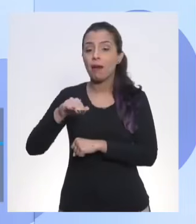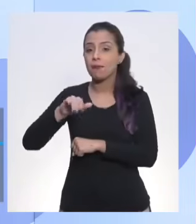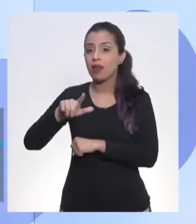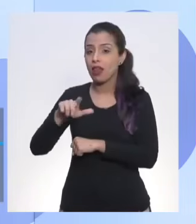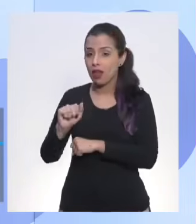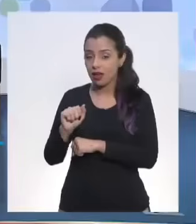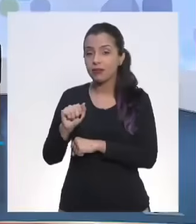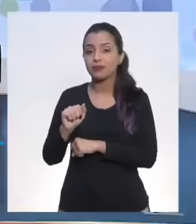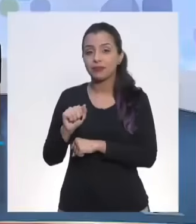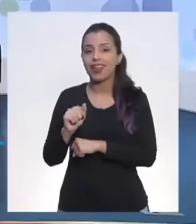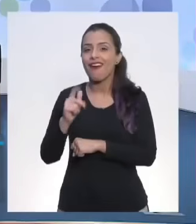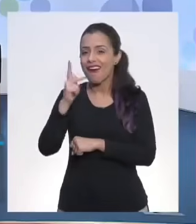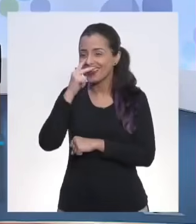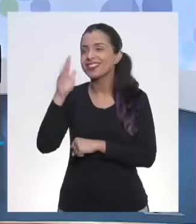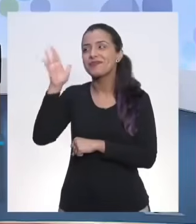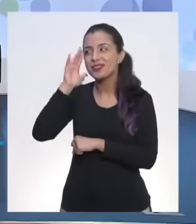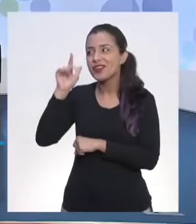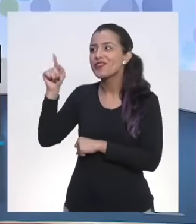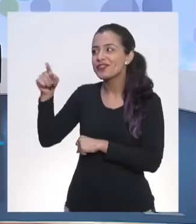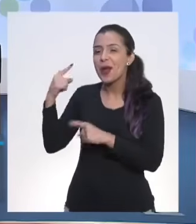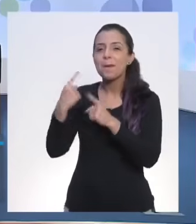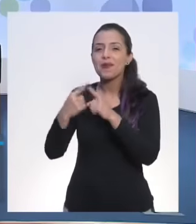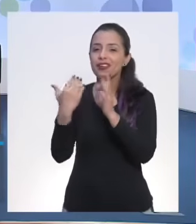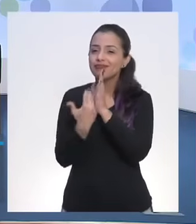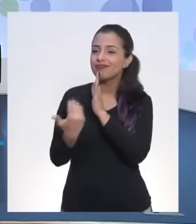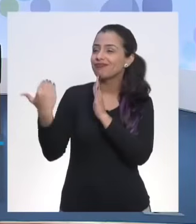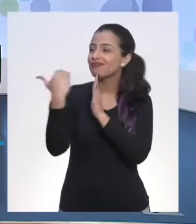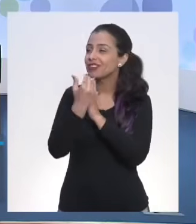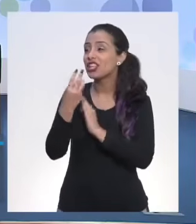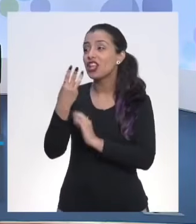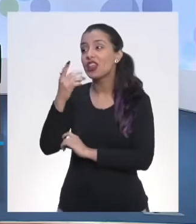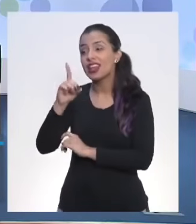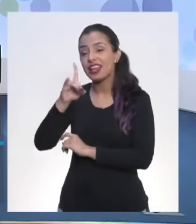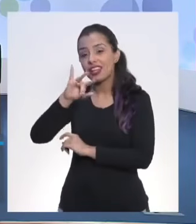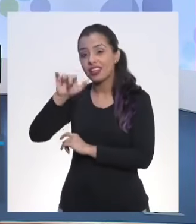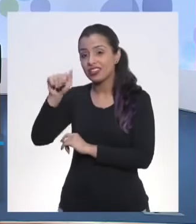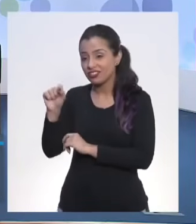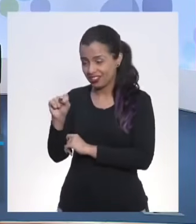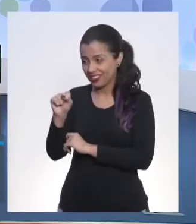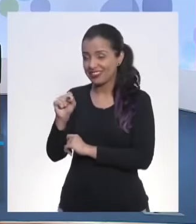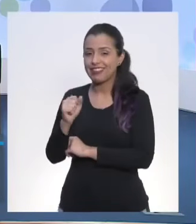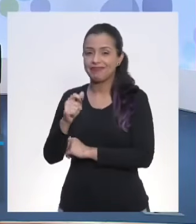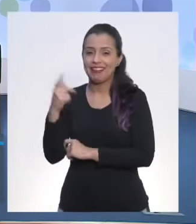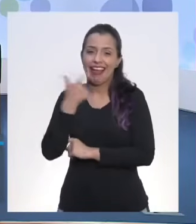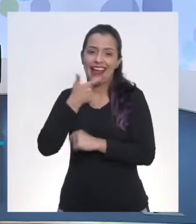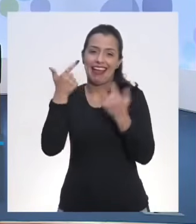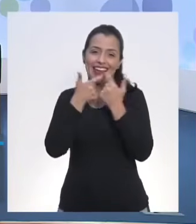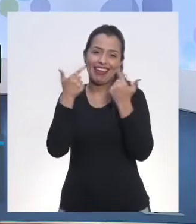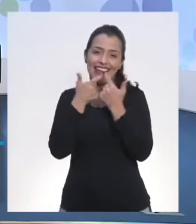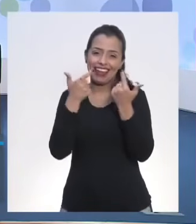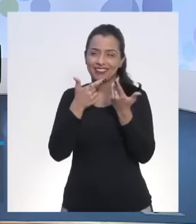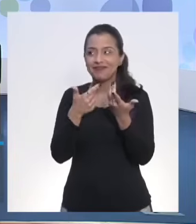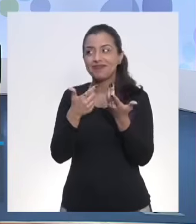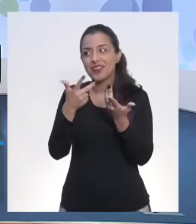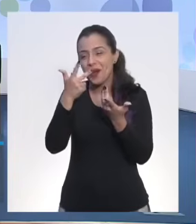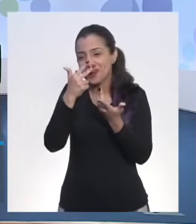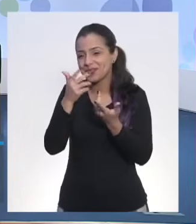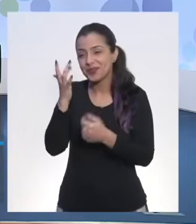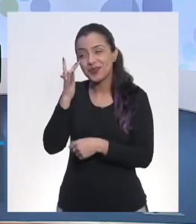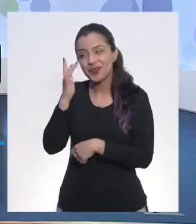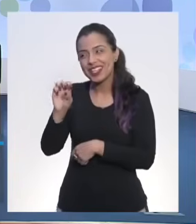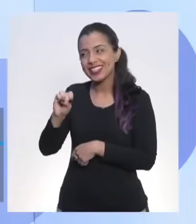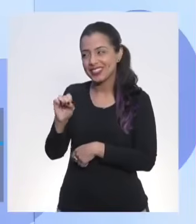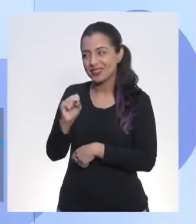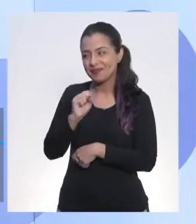acho que ela realmente pensou em você, ó, porque ela já colocou até o risos. 30 dias e começou a rachar o bico. Então, eu não sei se é isso.